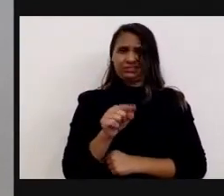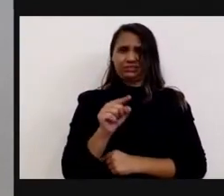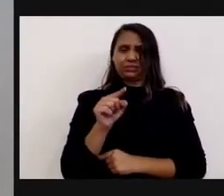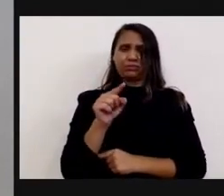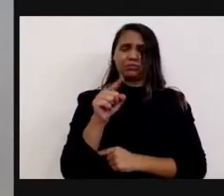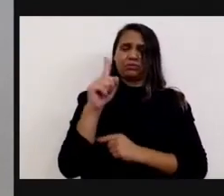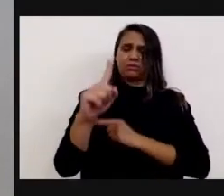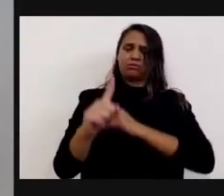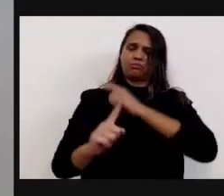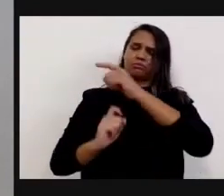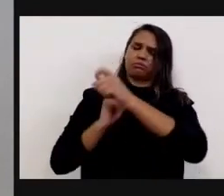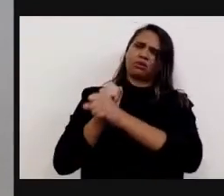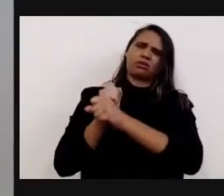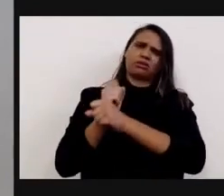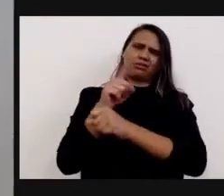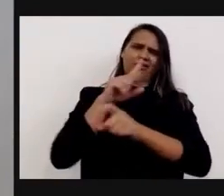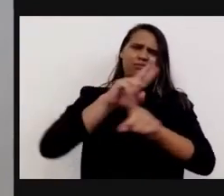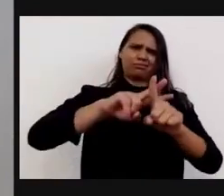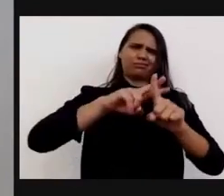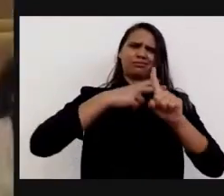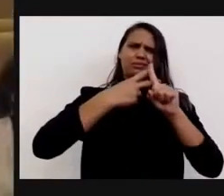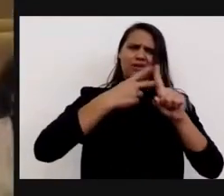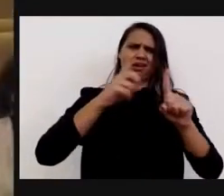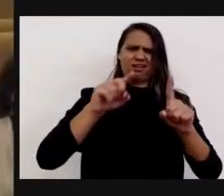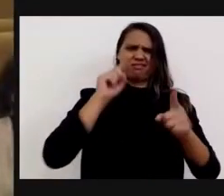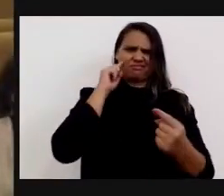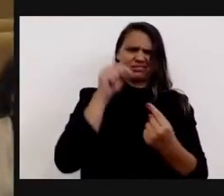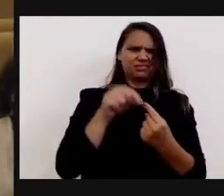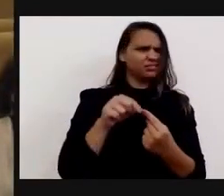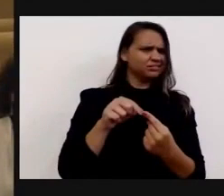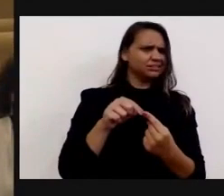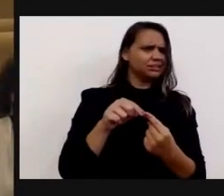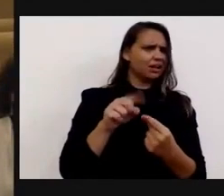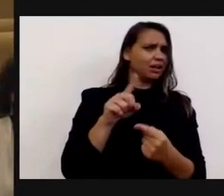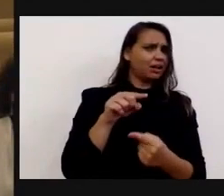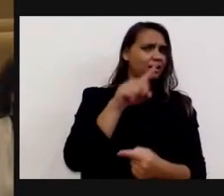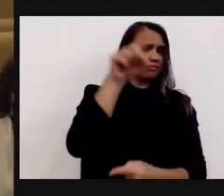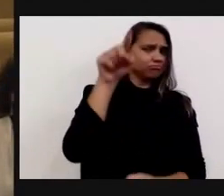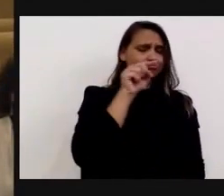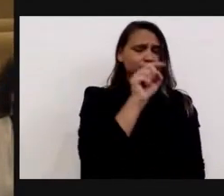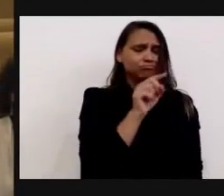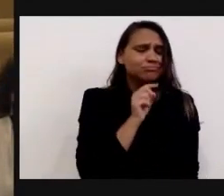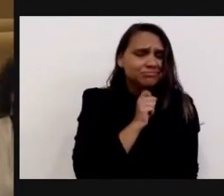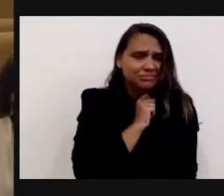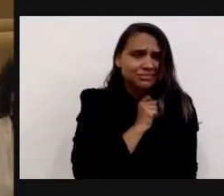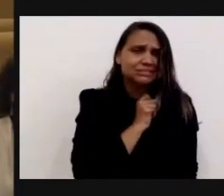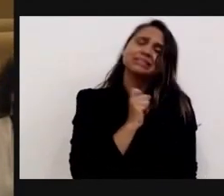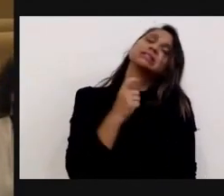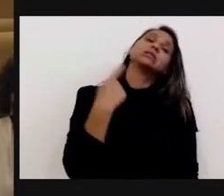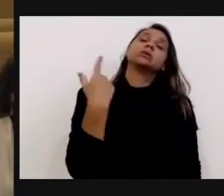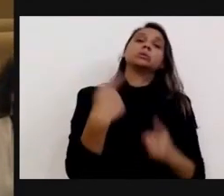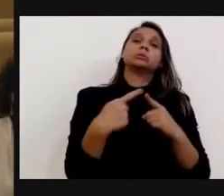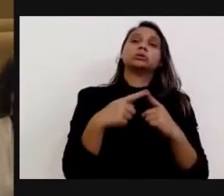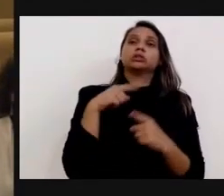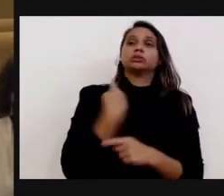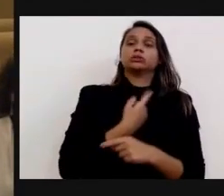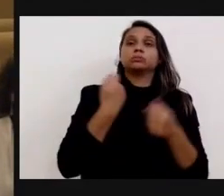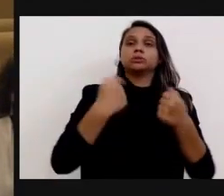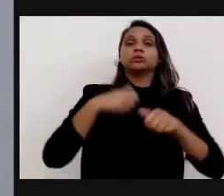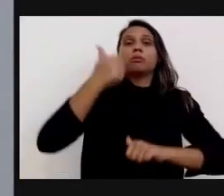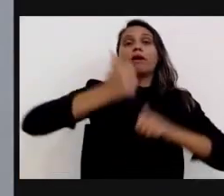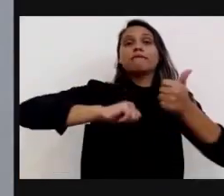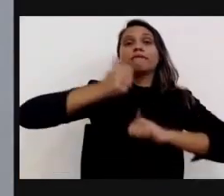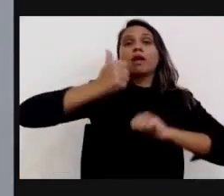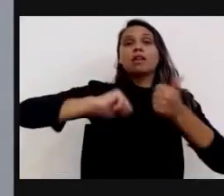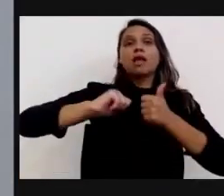ano que vem então a meta vai ser o quê dobrar a meta é isso esse é o nosso objetivo será que é mesmo porque a gente precisa avaliar